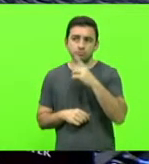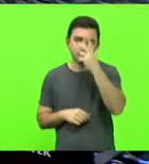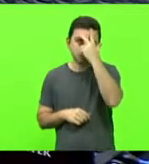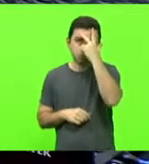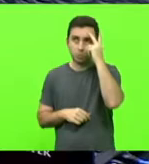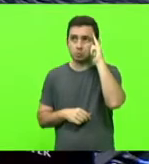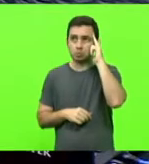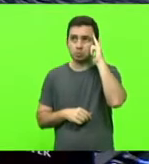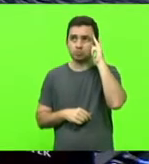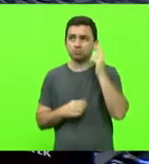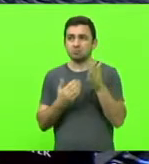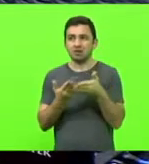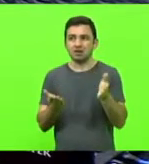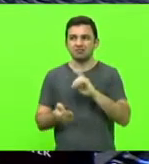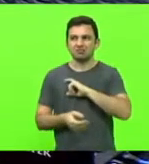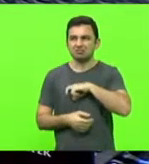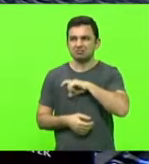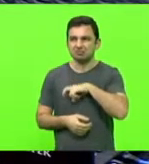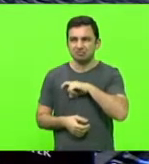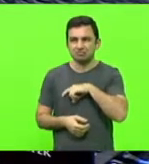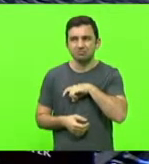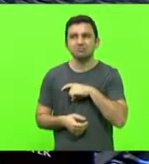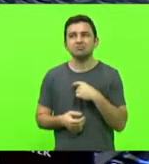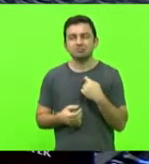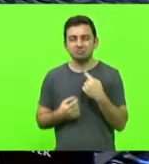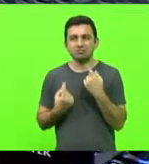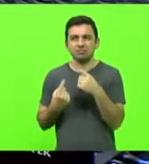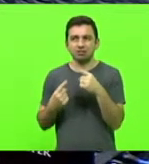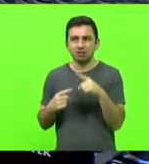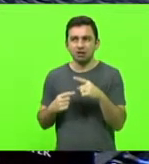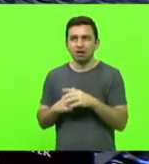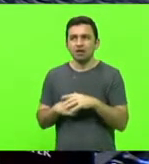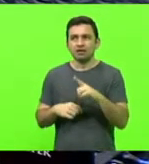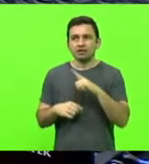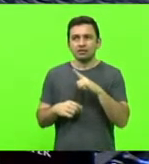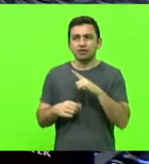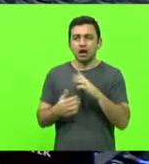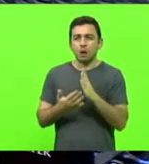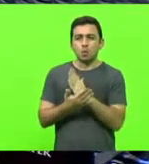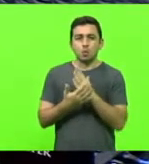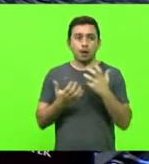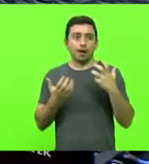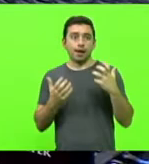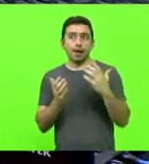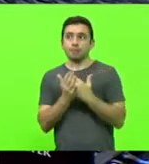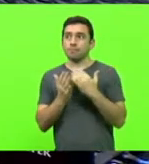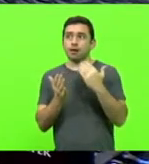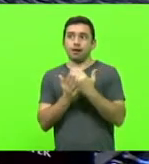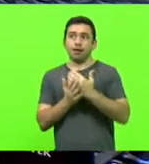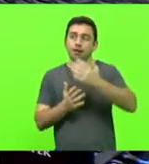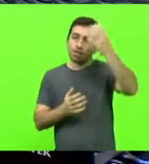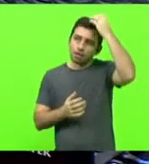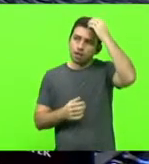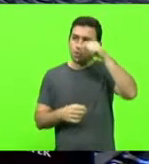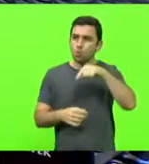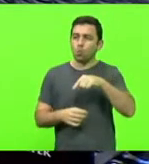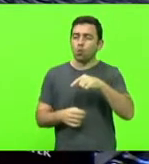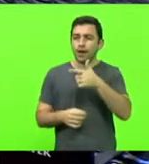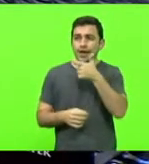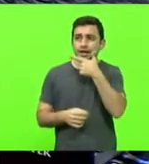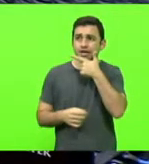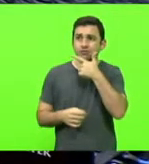há pessoas mal intencionadas, há pessoas querendo ser mais realista que o rei, e o caso do queijo, infelizmente, é isso que